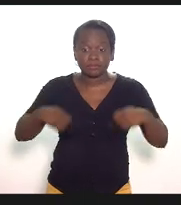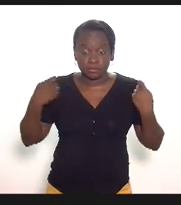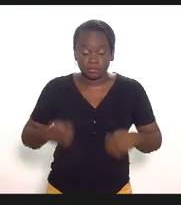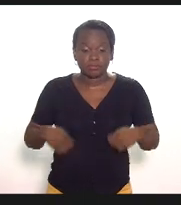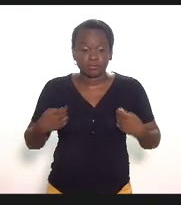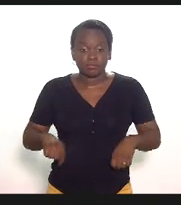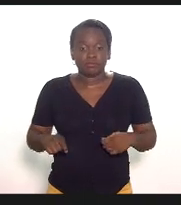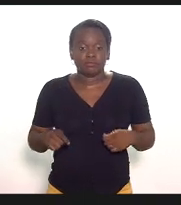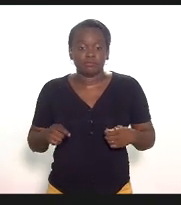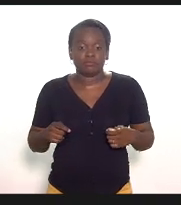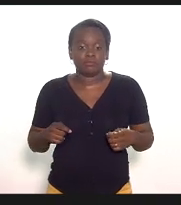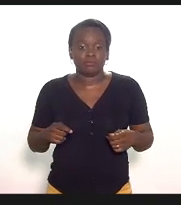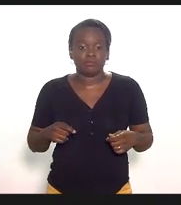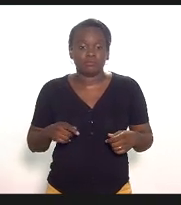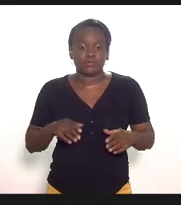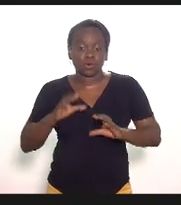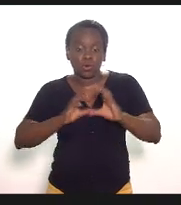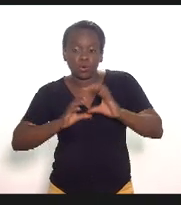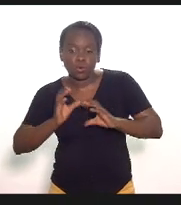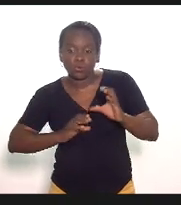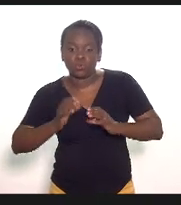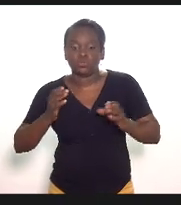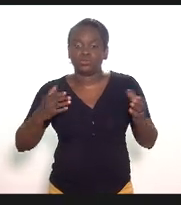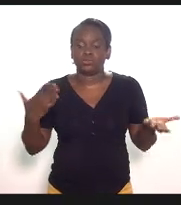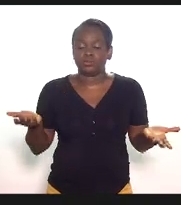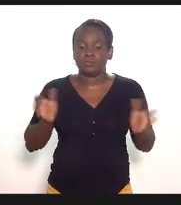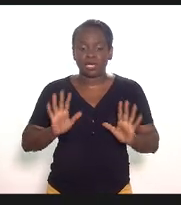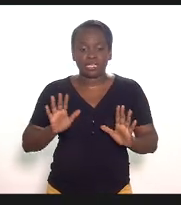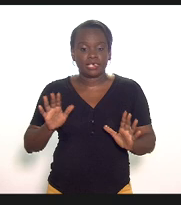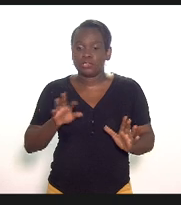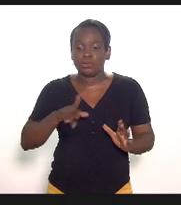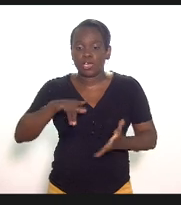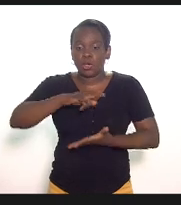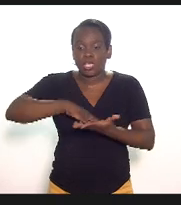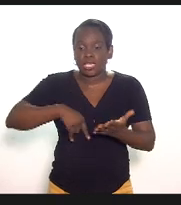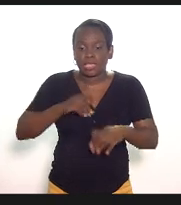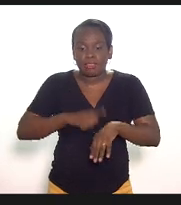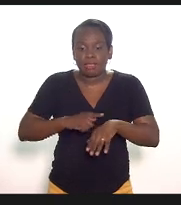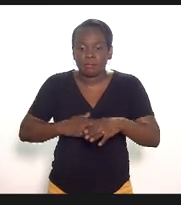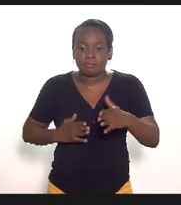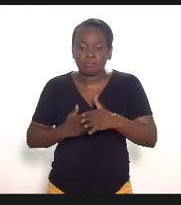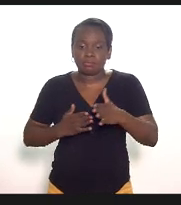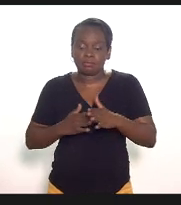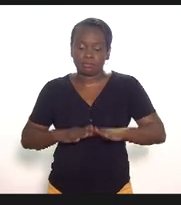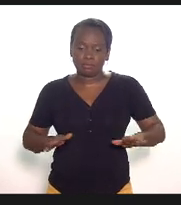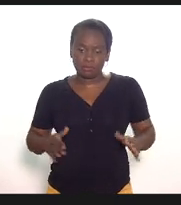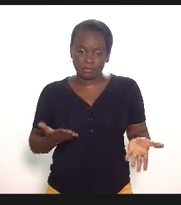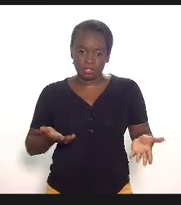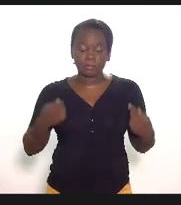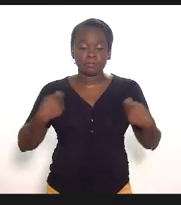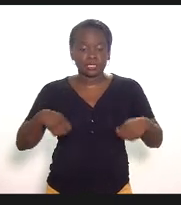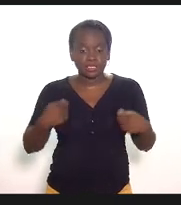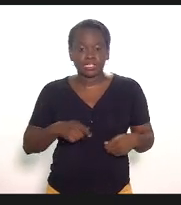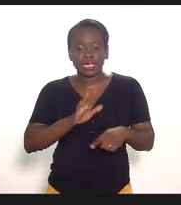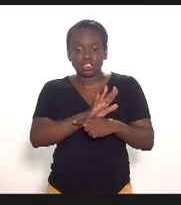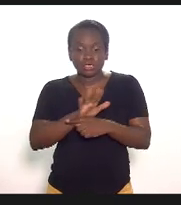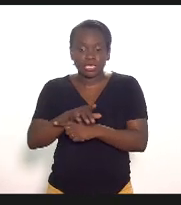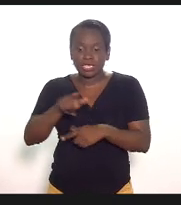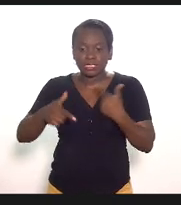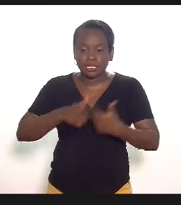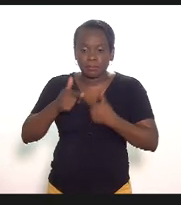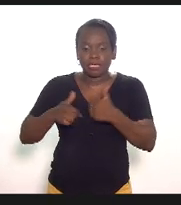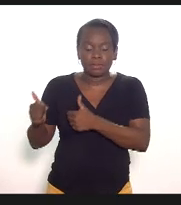precisam, né, de concurso público e não de contrato temporário, precisam de condições de